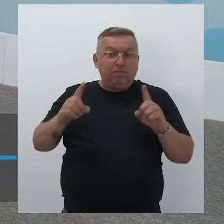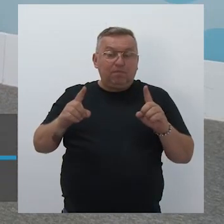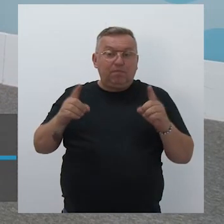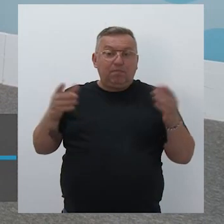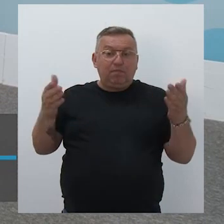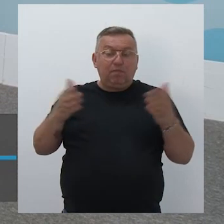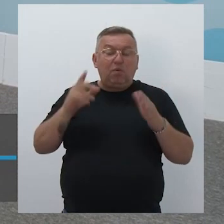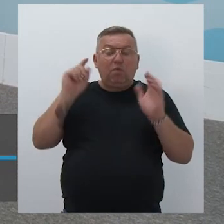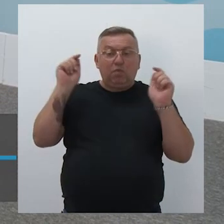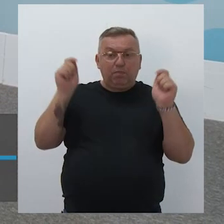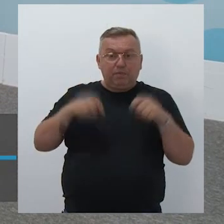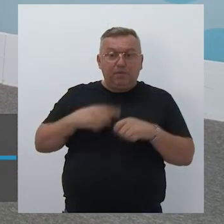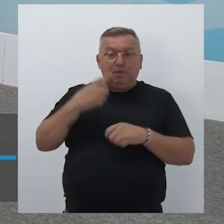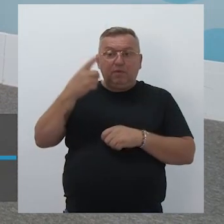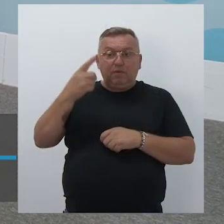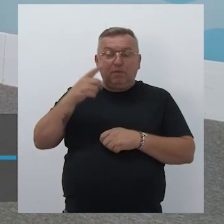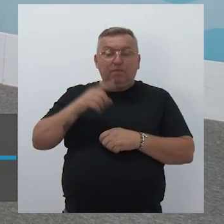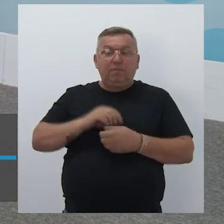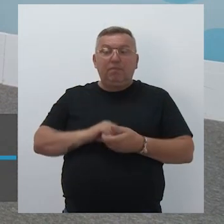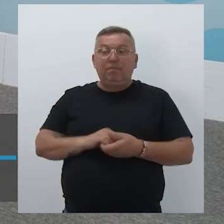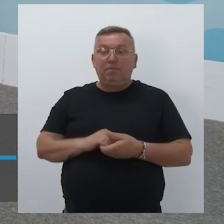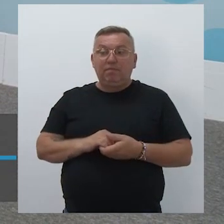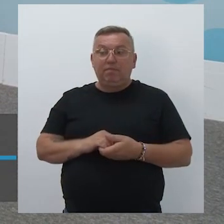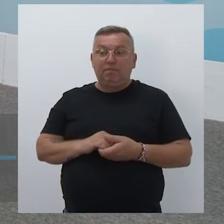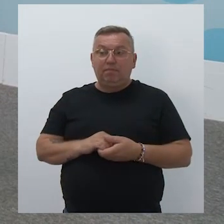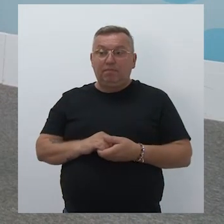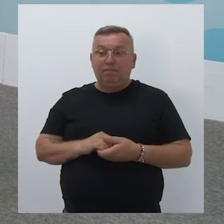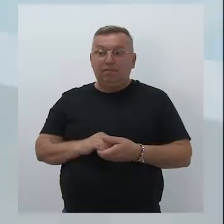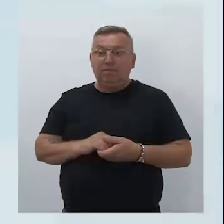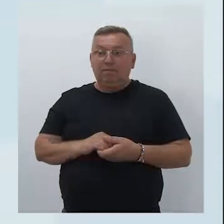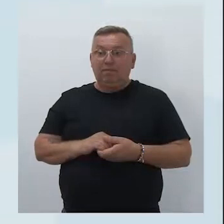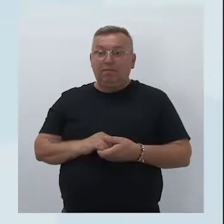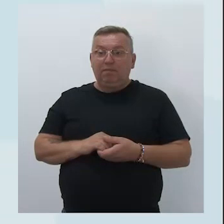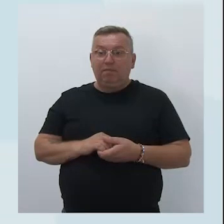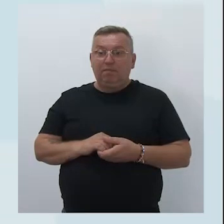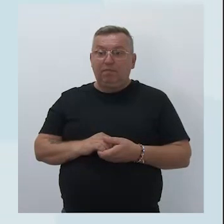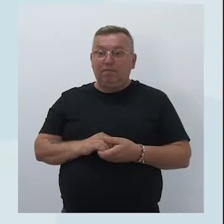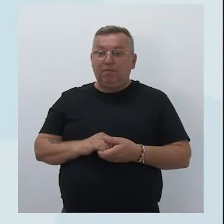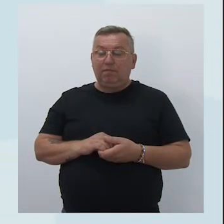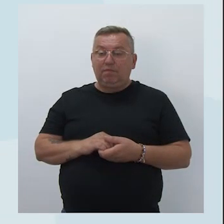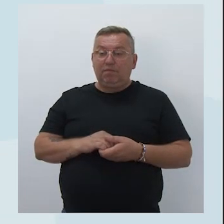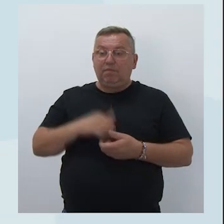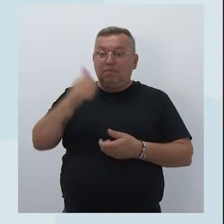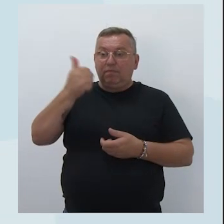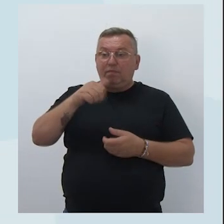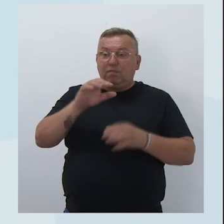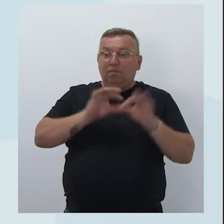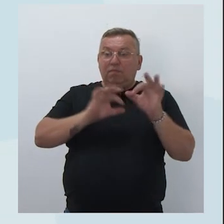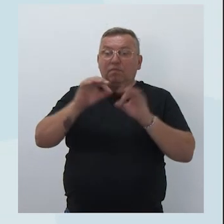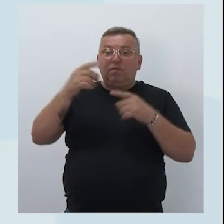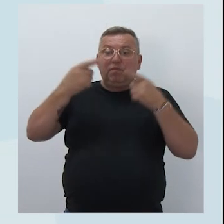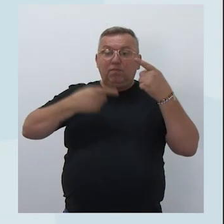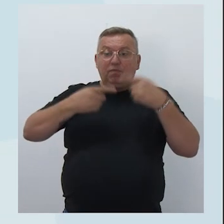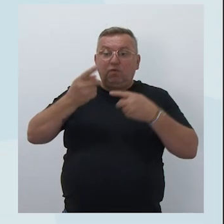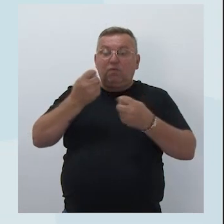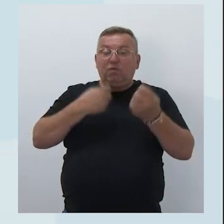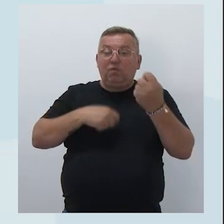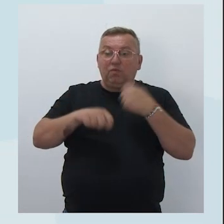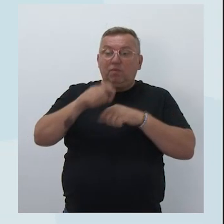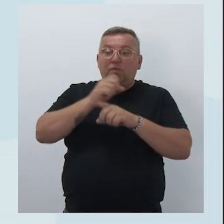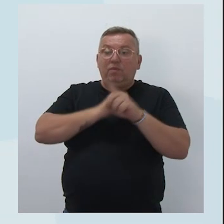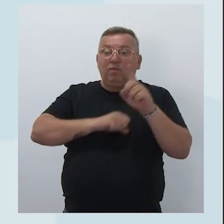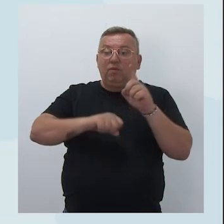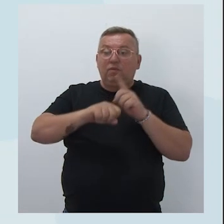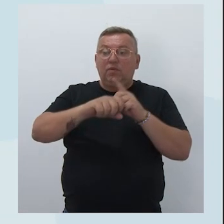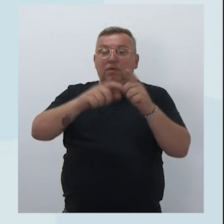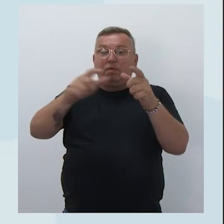competência 1. Próximo slide, por favor. Está no próximo slide. A competência 1, que é analisar processos políticos,